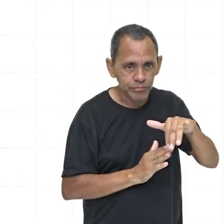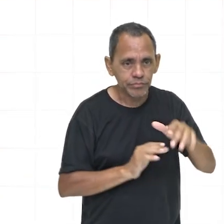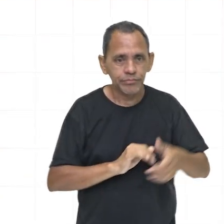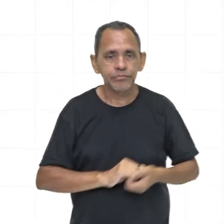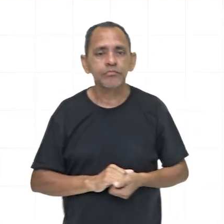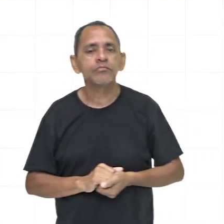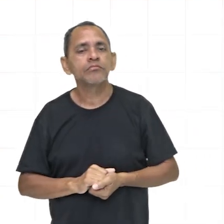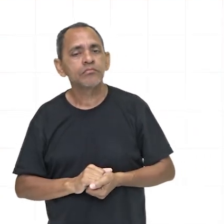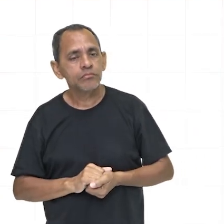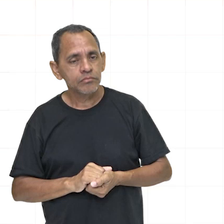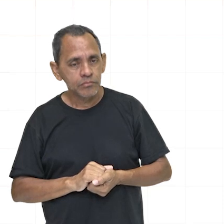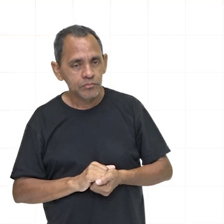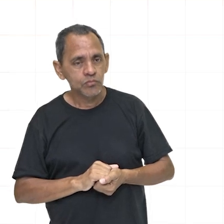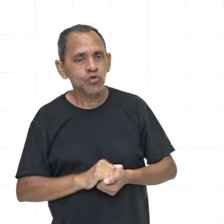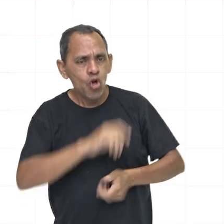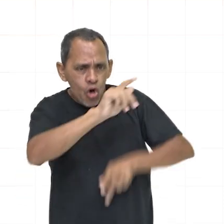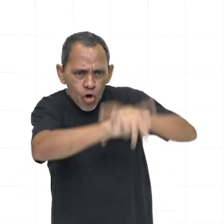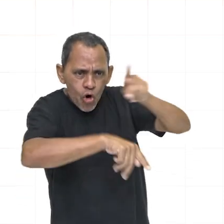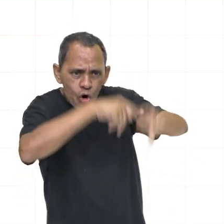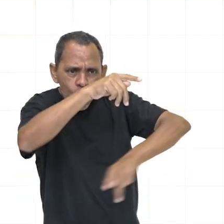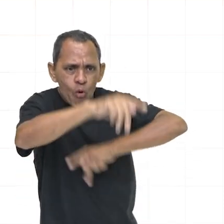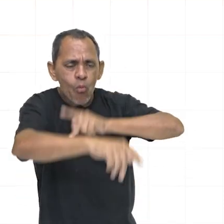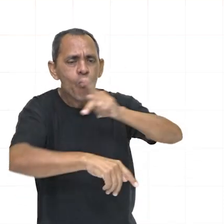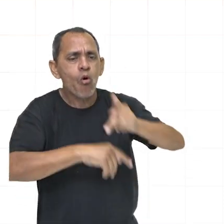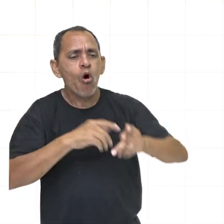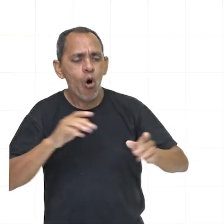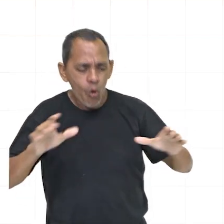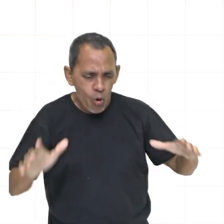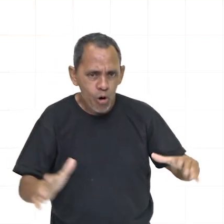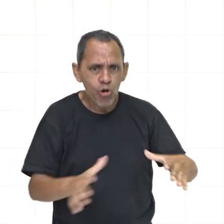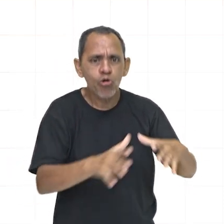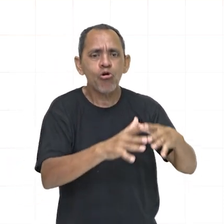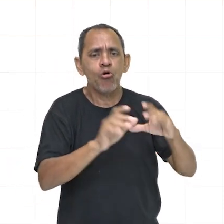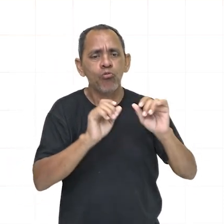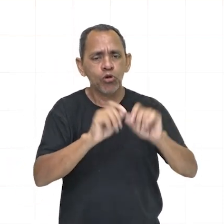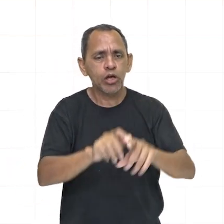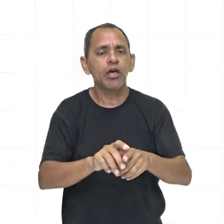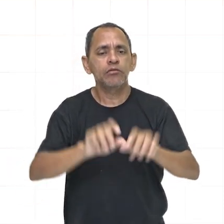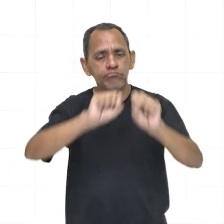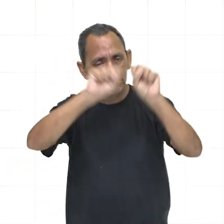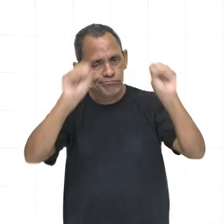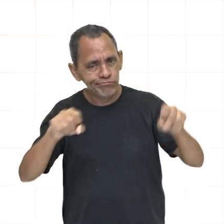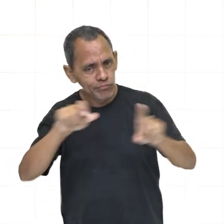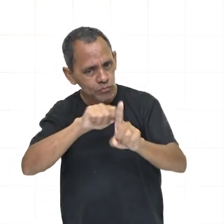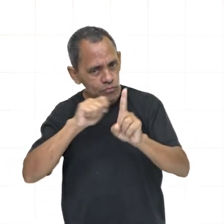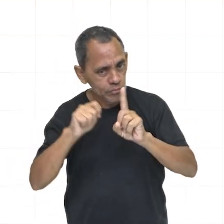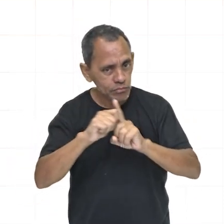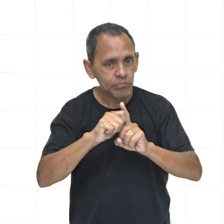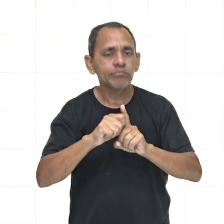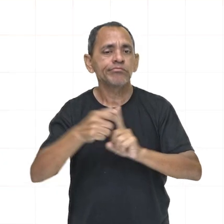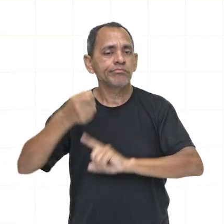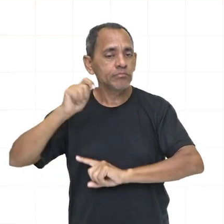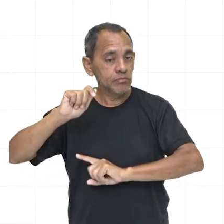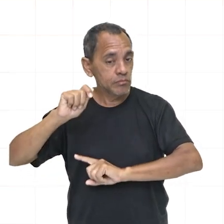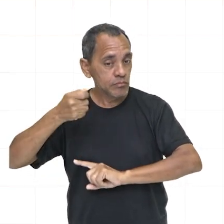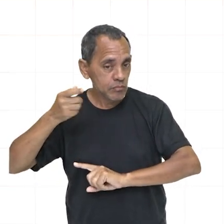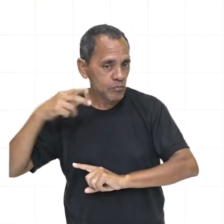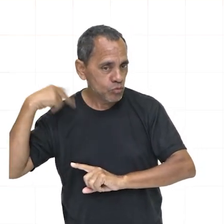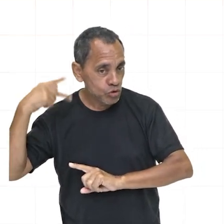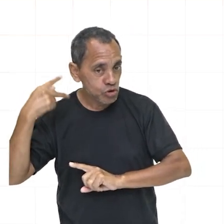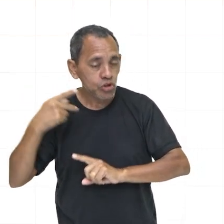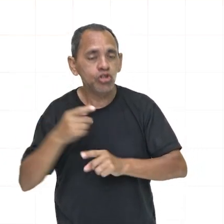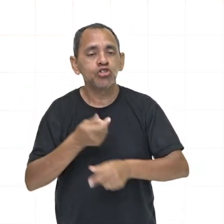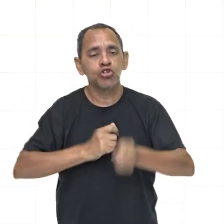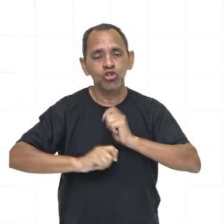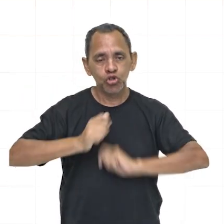Civilização. As civilizações são complexos sistemas sociais, políticos, econômicos e culturais